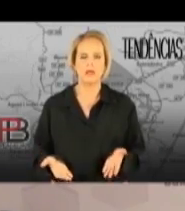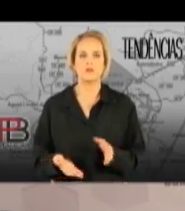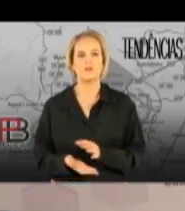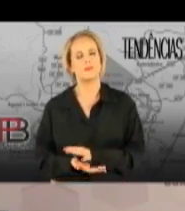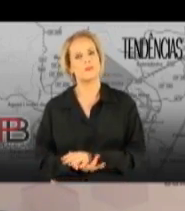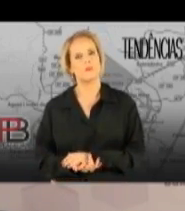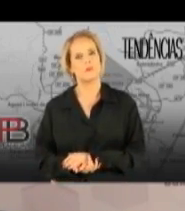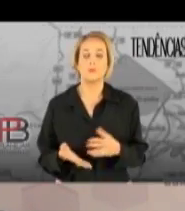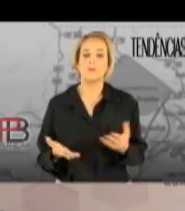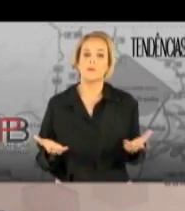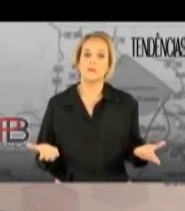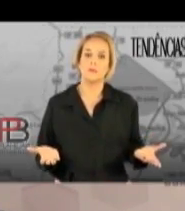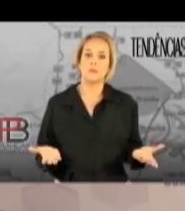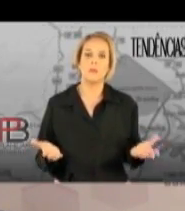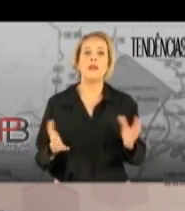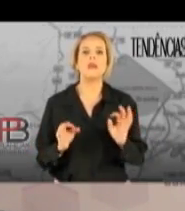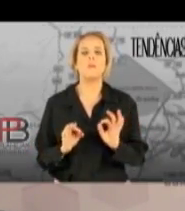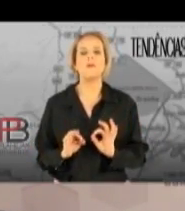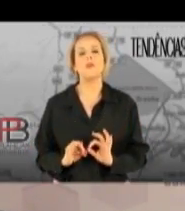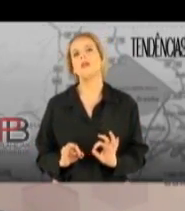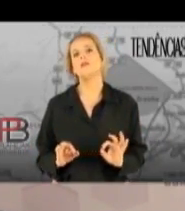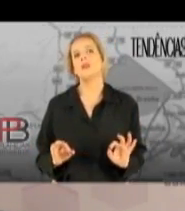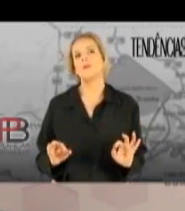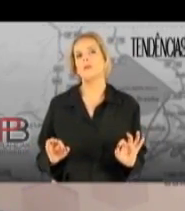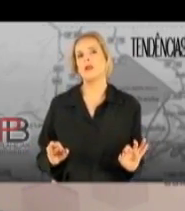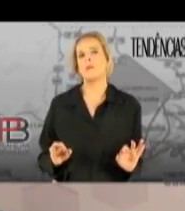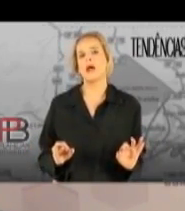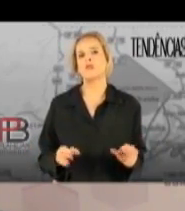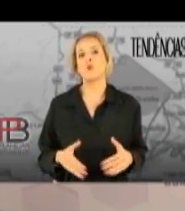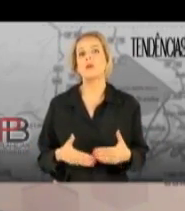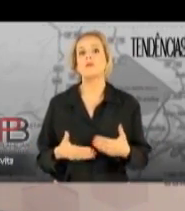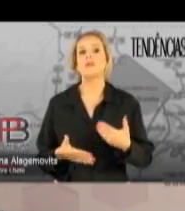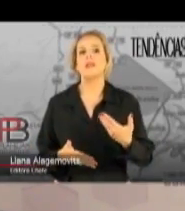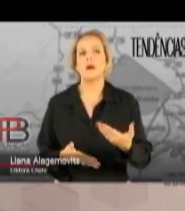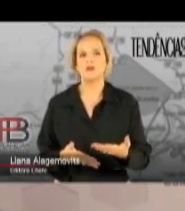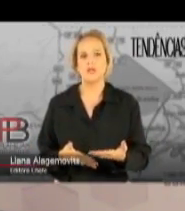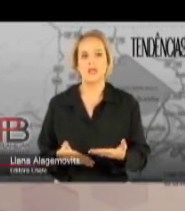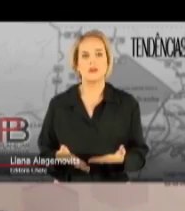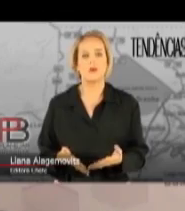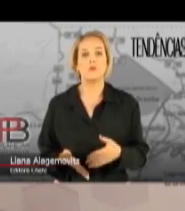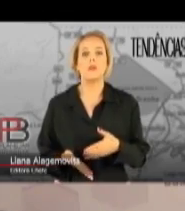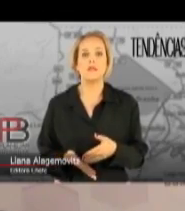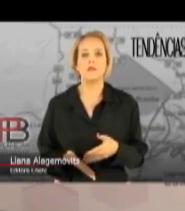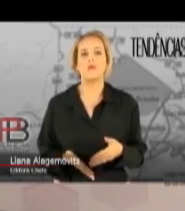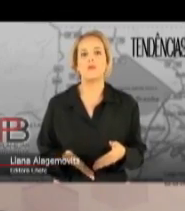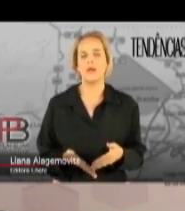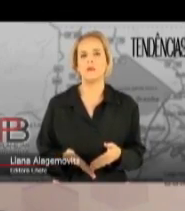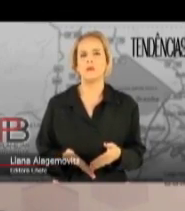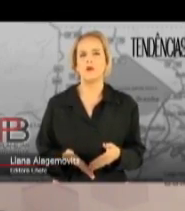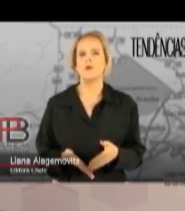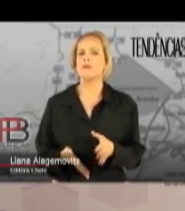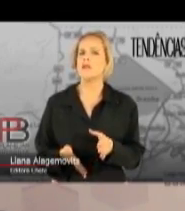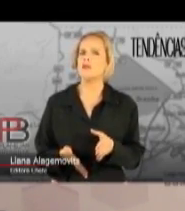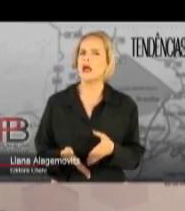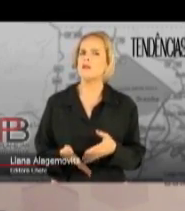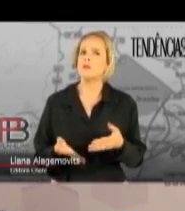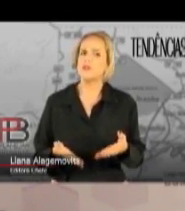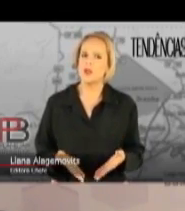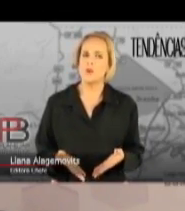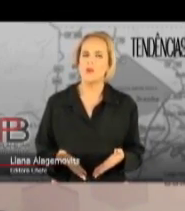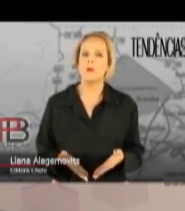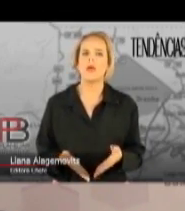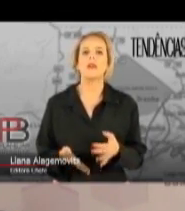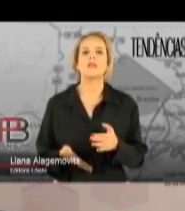do debate. Mas após o início da primeira parte, quando se debatia a questão do desenvolvimento, os